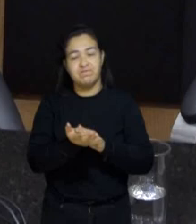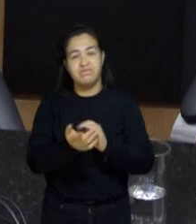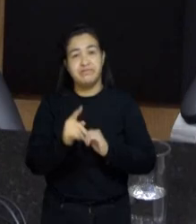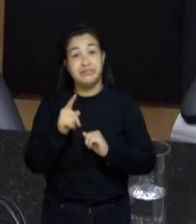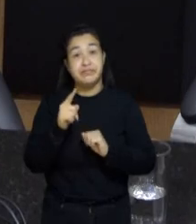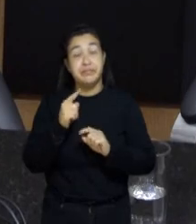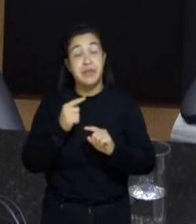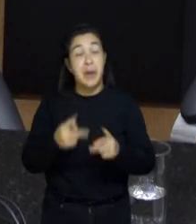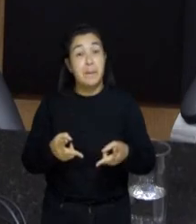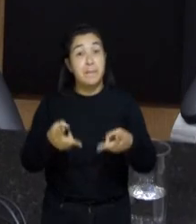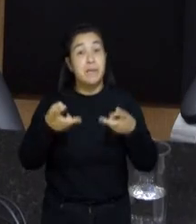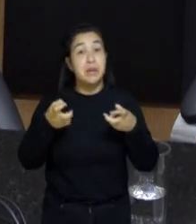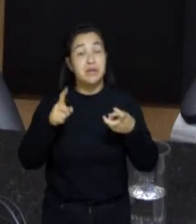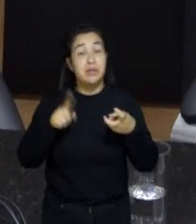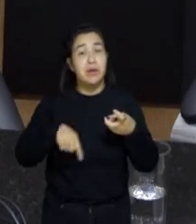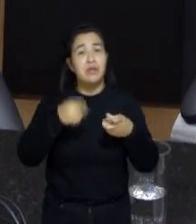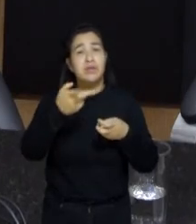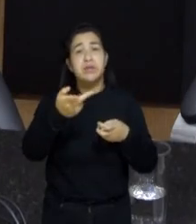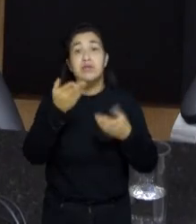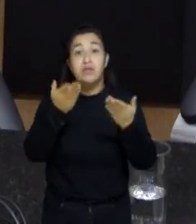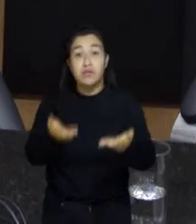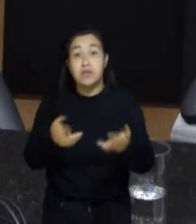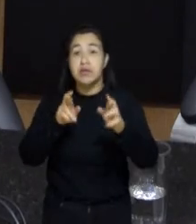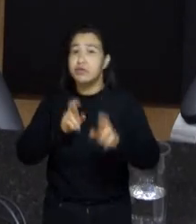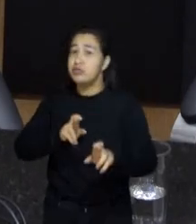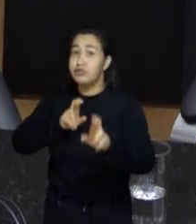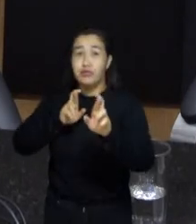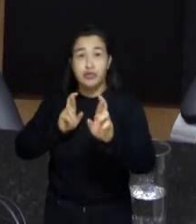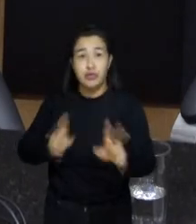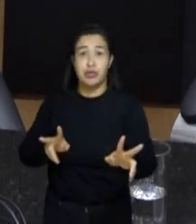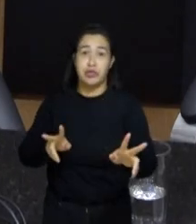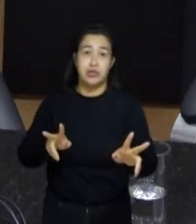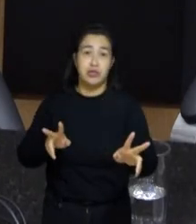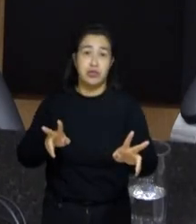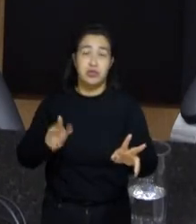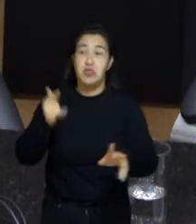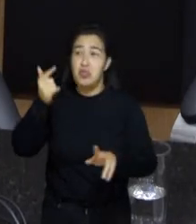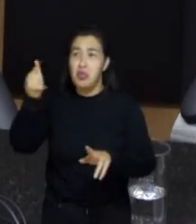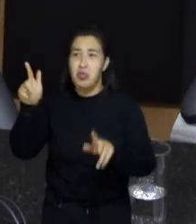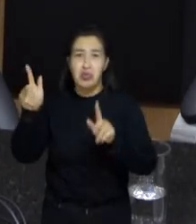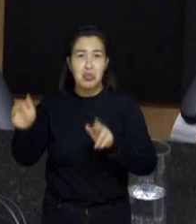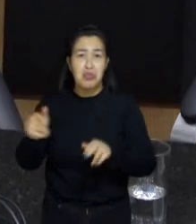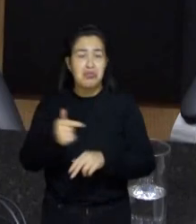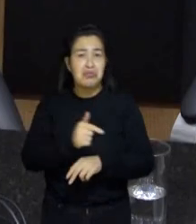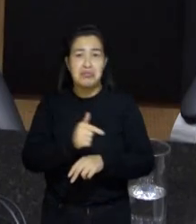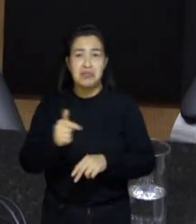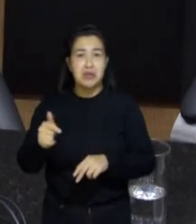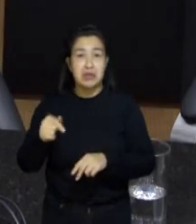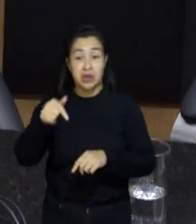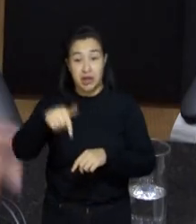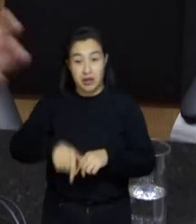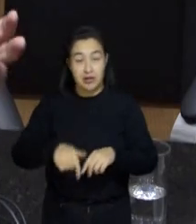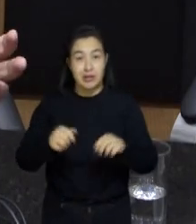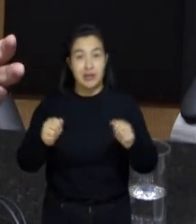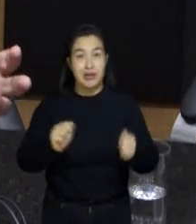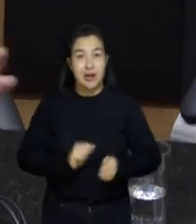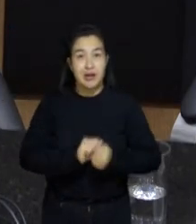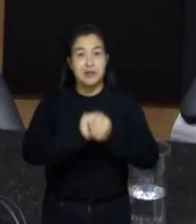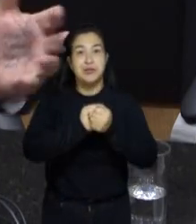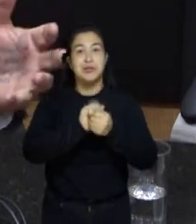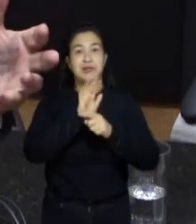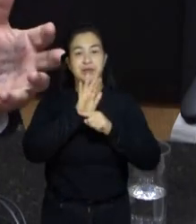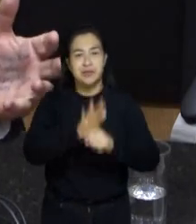diferença e a vontade que nós estamos aqui para construir uma Santa Catarina muito melhor. Santa